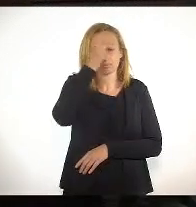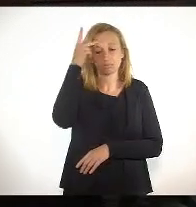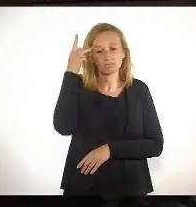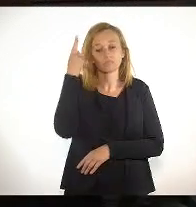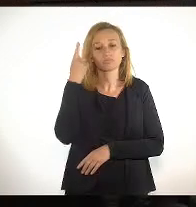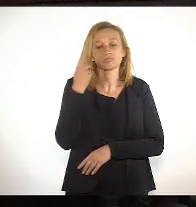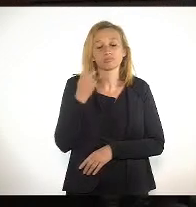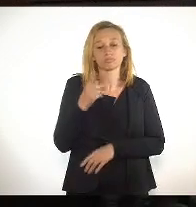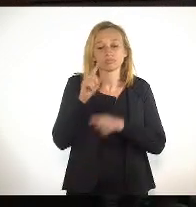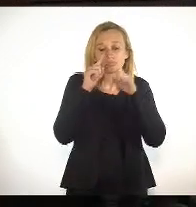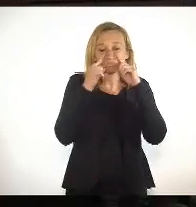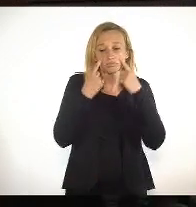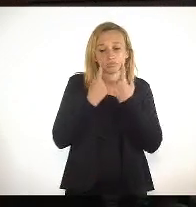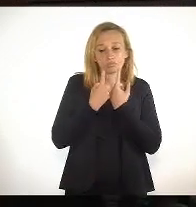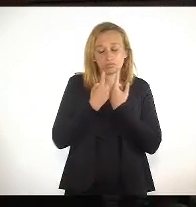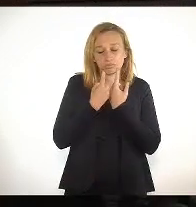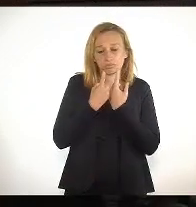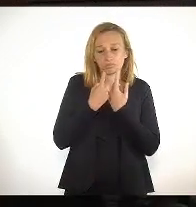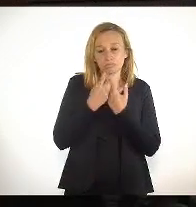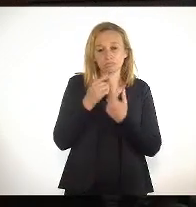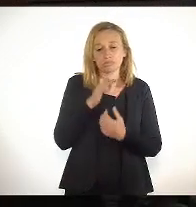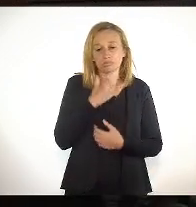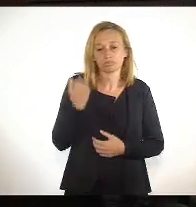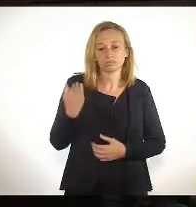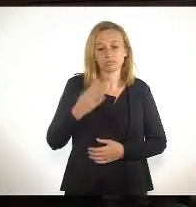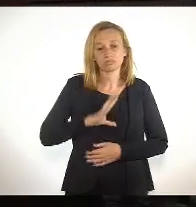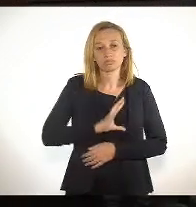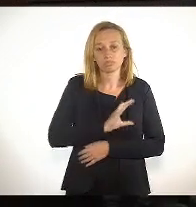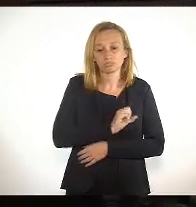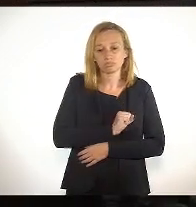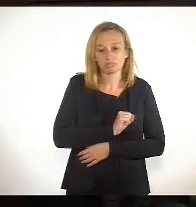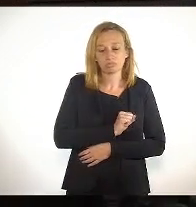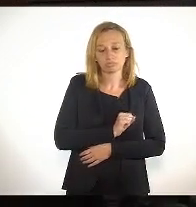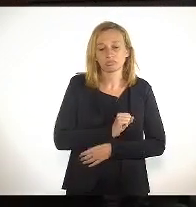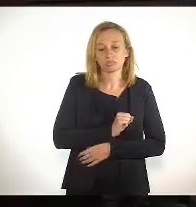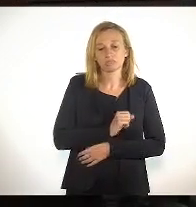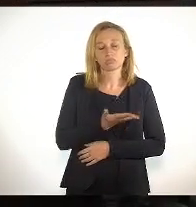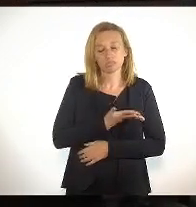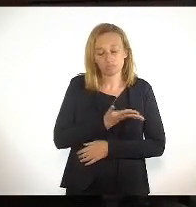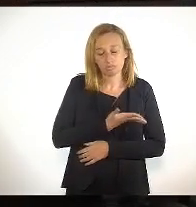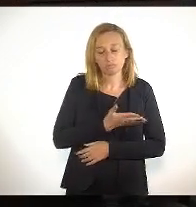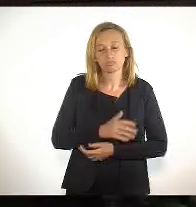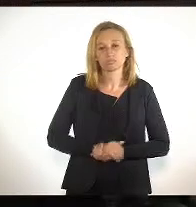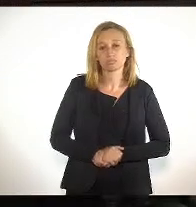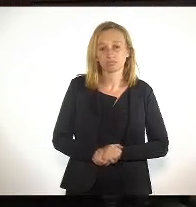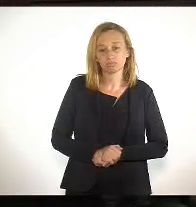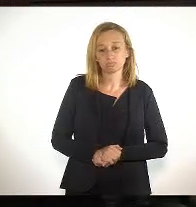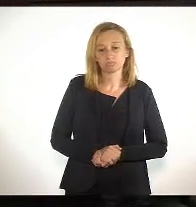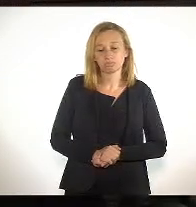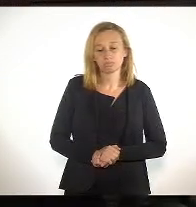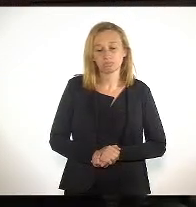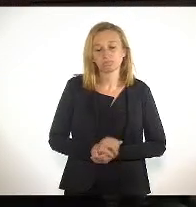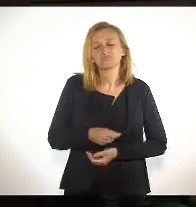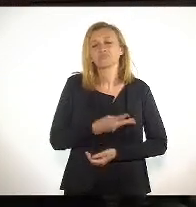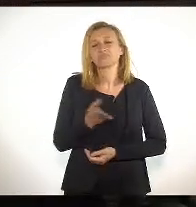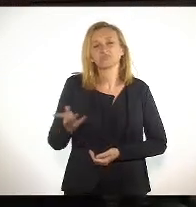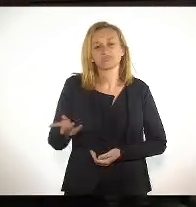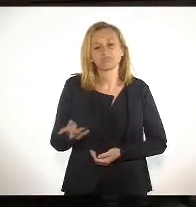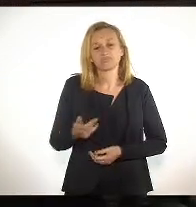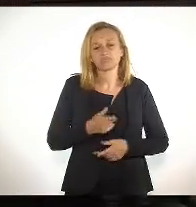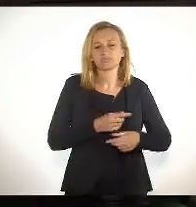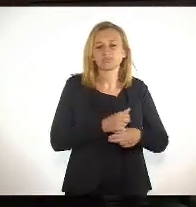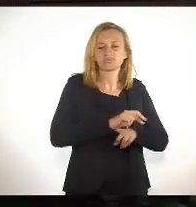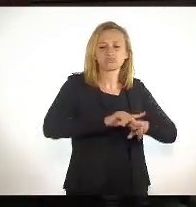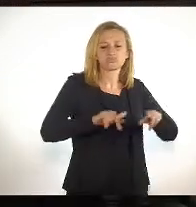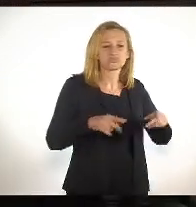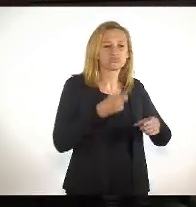que estão chorando a morte de seus entes queridos e de seus amigos. Enquanto muitos discutem quem